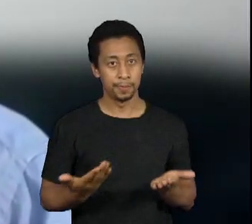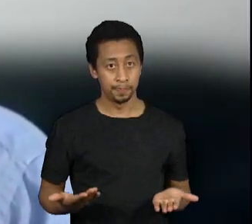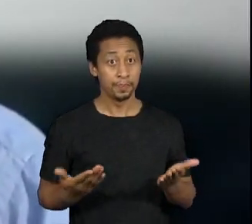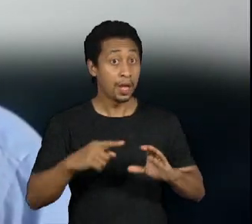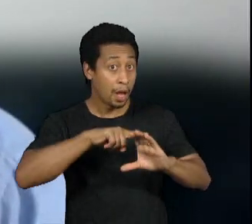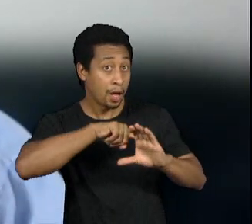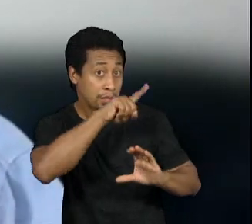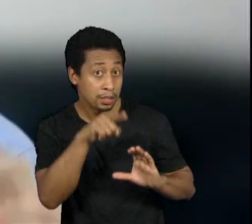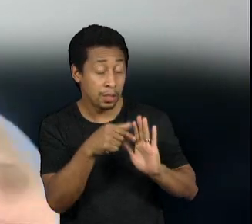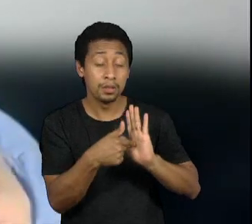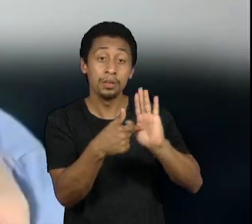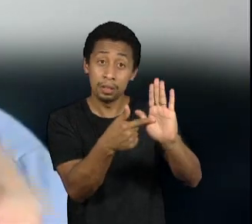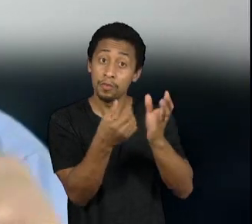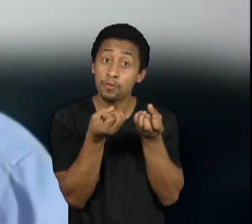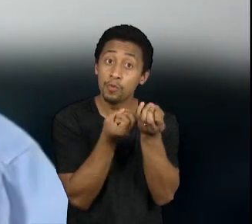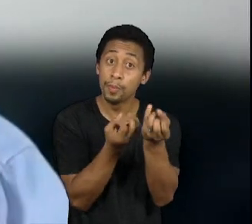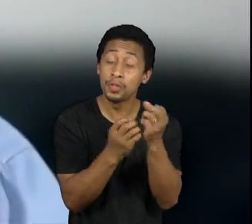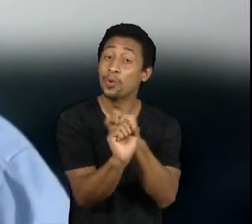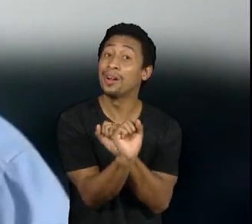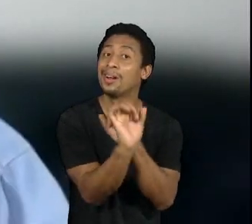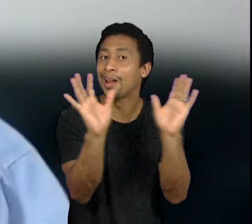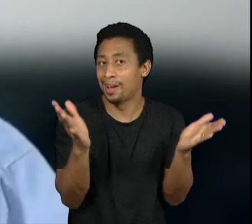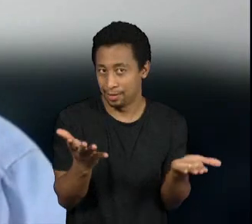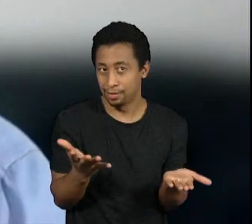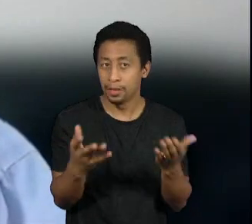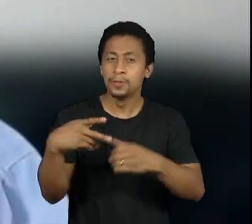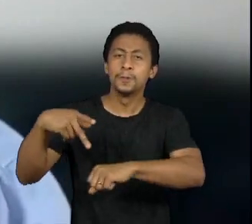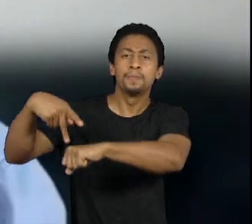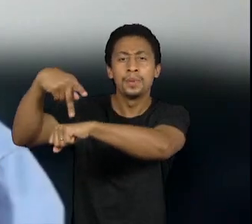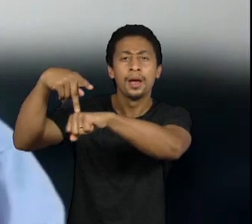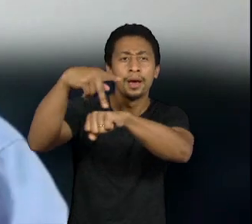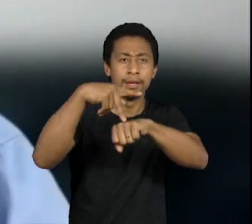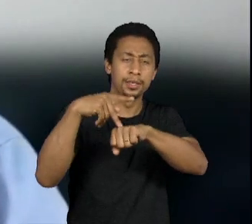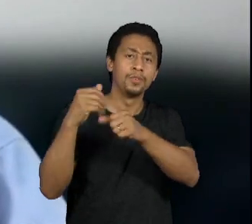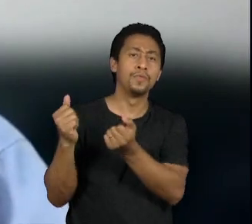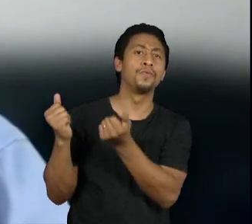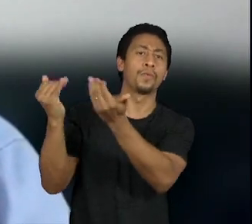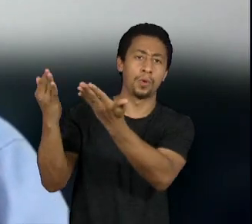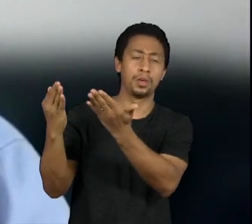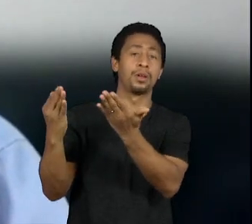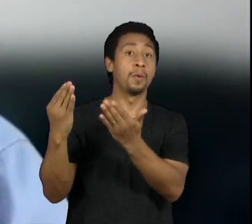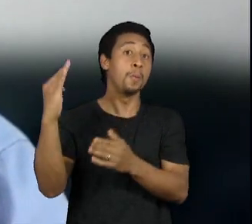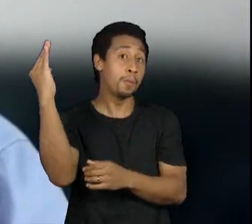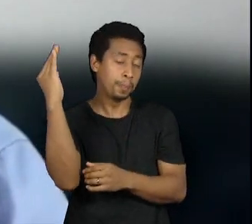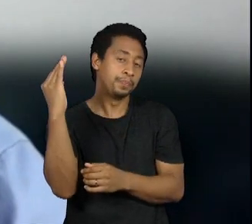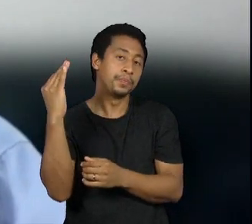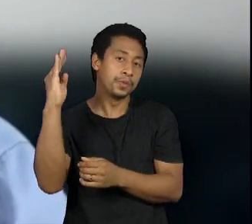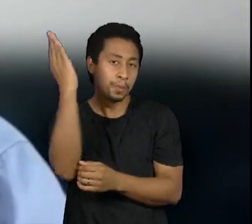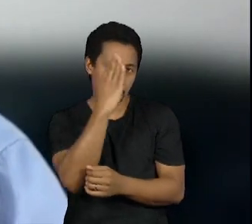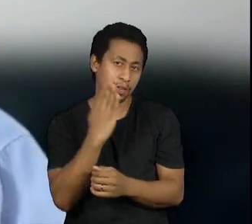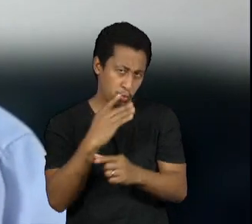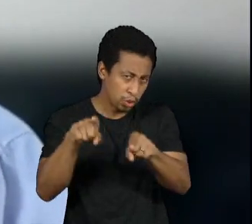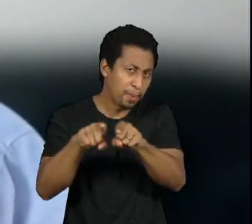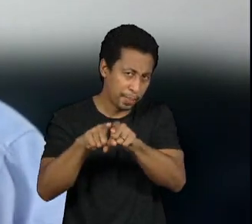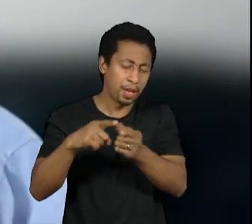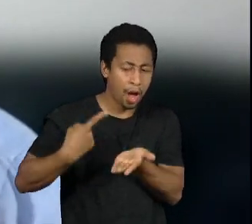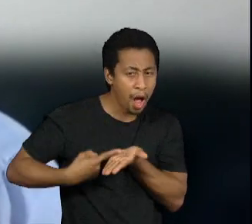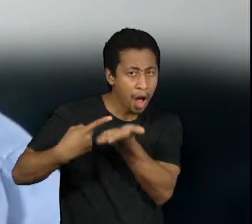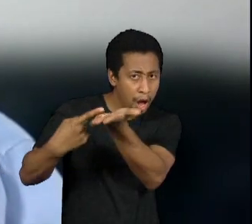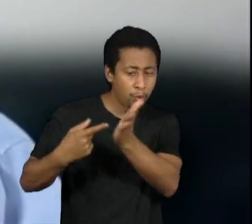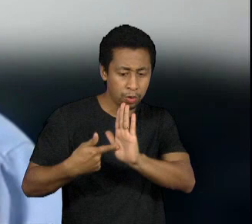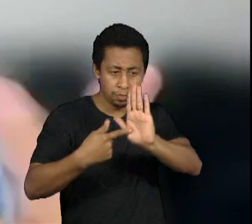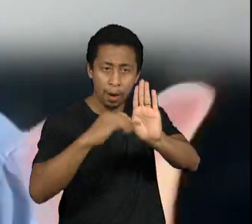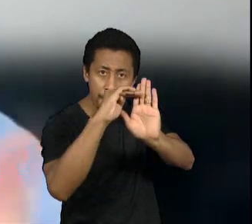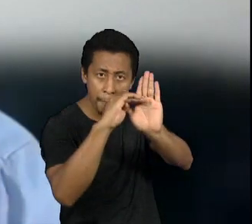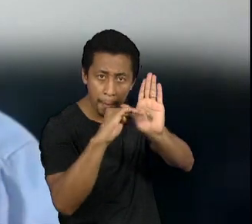resposta da ciência é muito clara. Se todos os países, inclusive o Brasil, cumprirem as suas metas